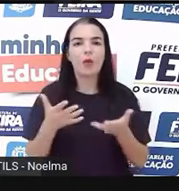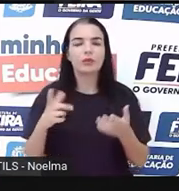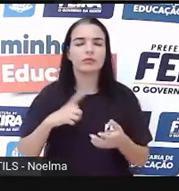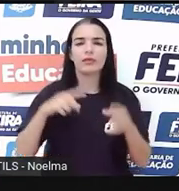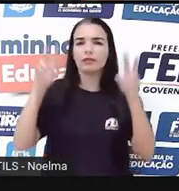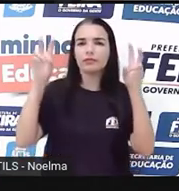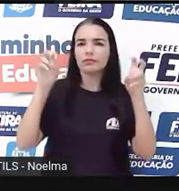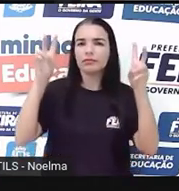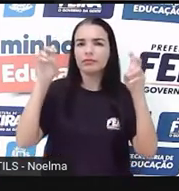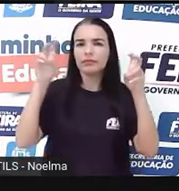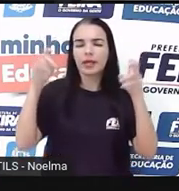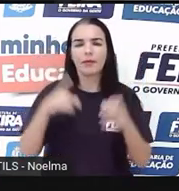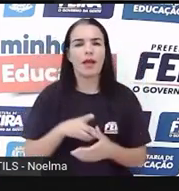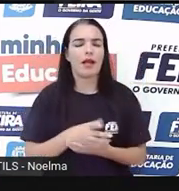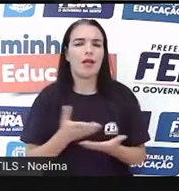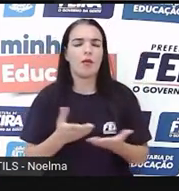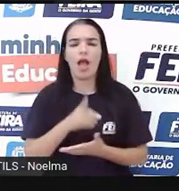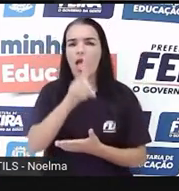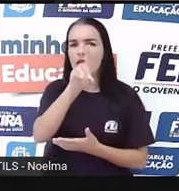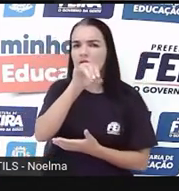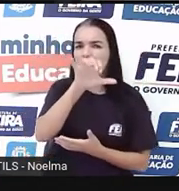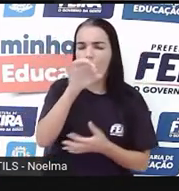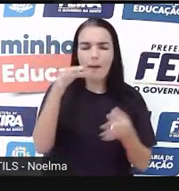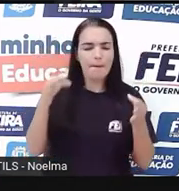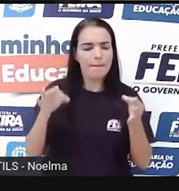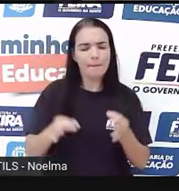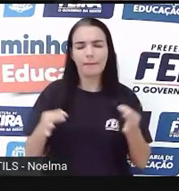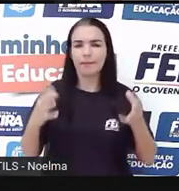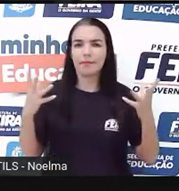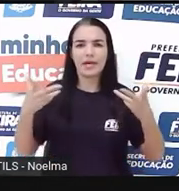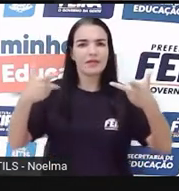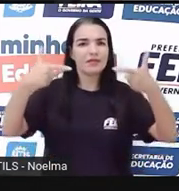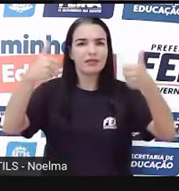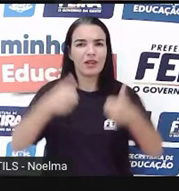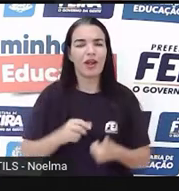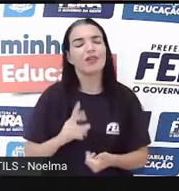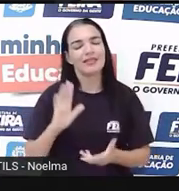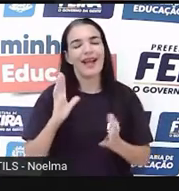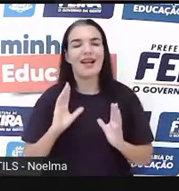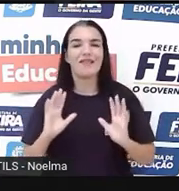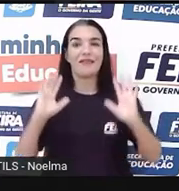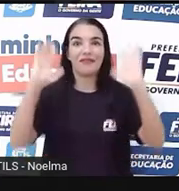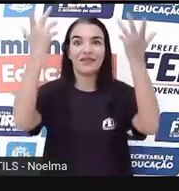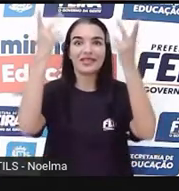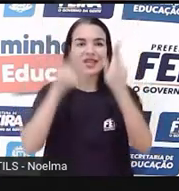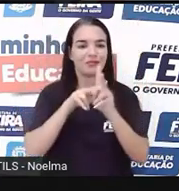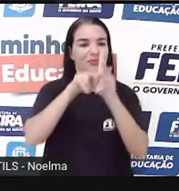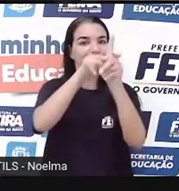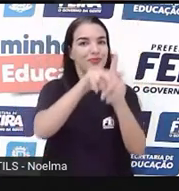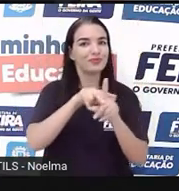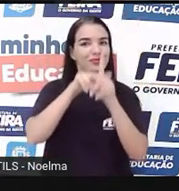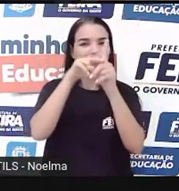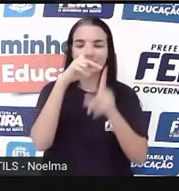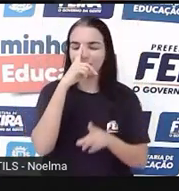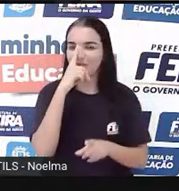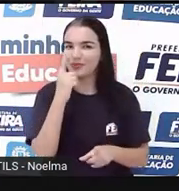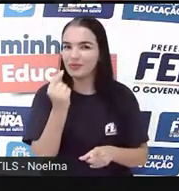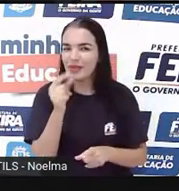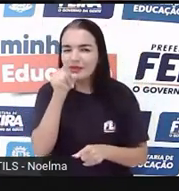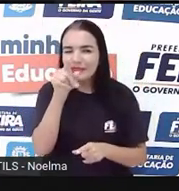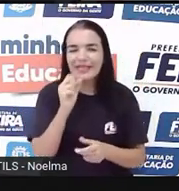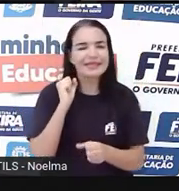falar dessa data maravilhosa que é o Halloween. Quem não espera o Halloween para comemorar